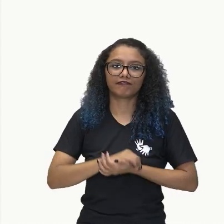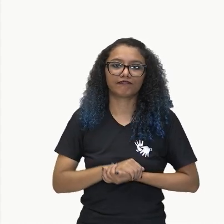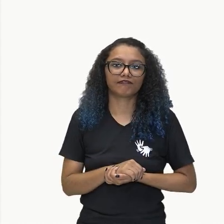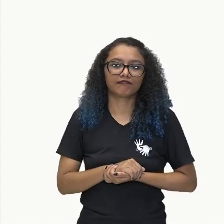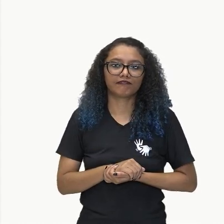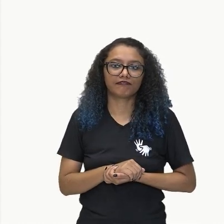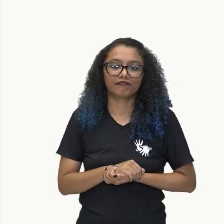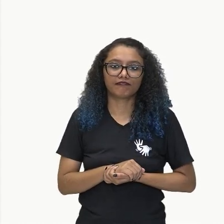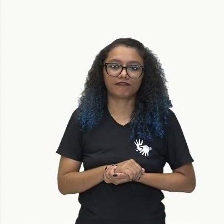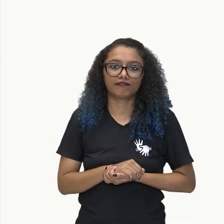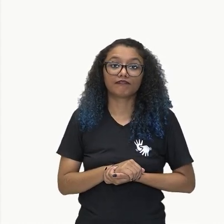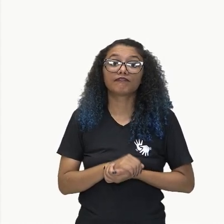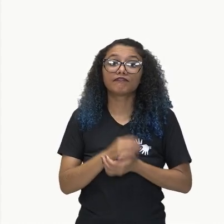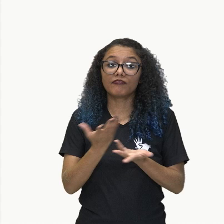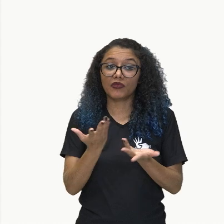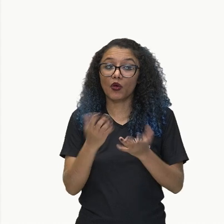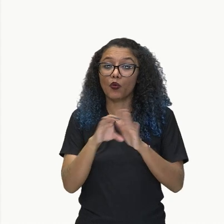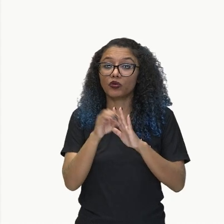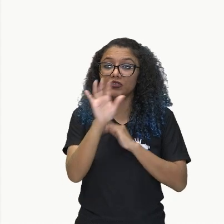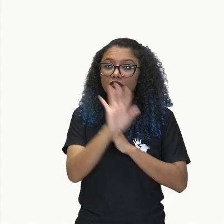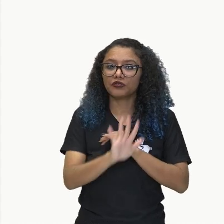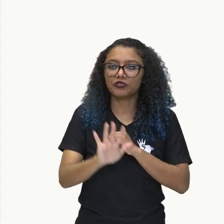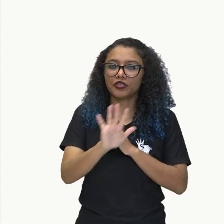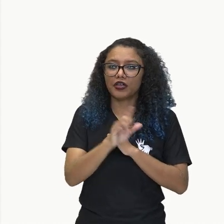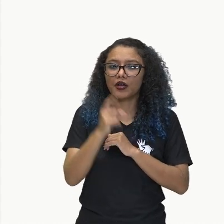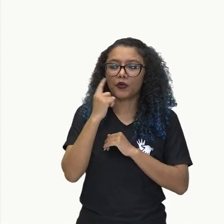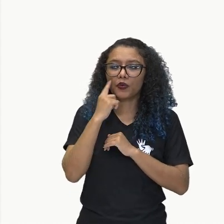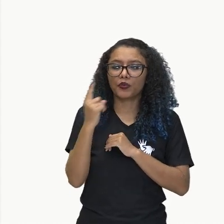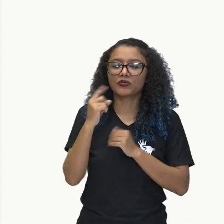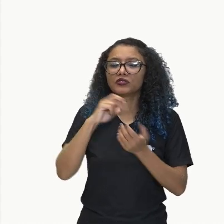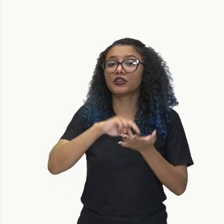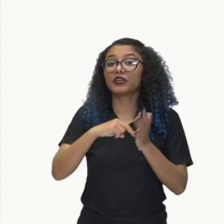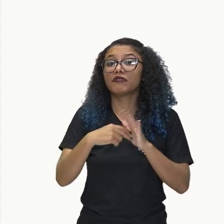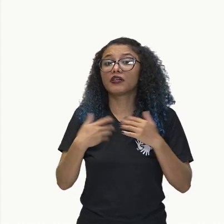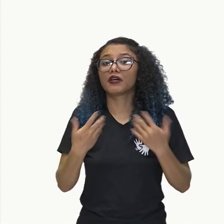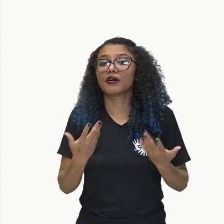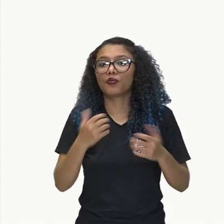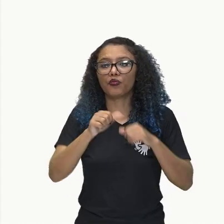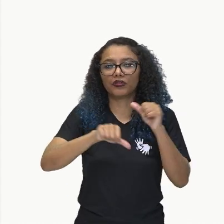forma geral, heterotônico vai ser mudança na